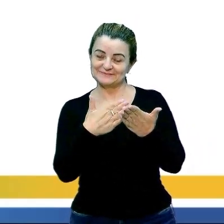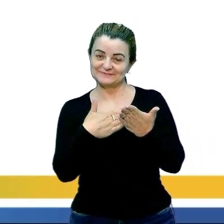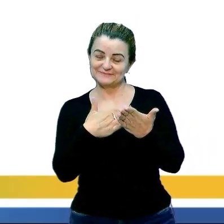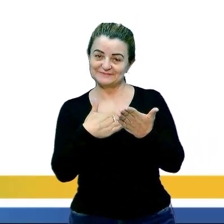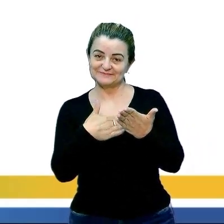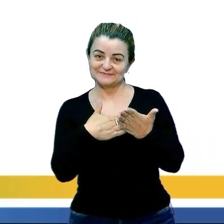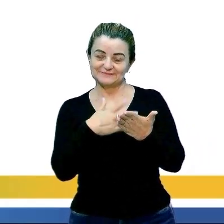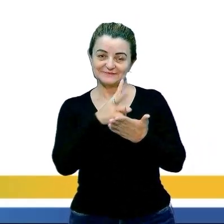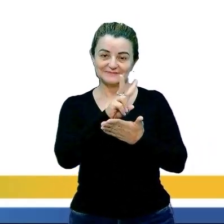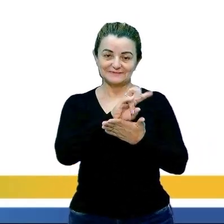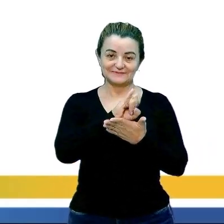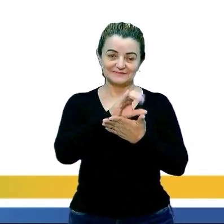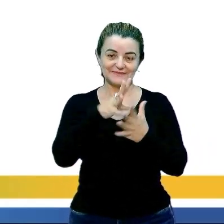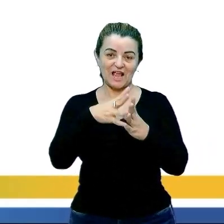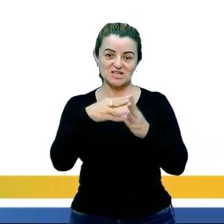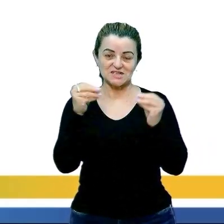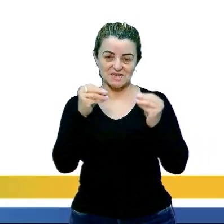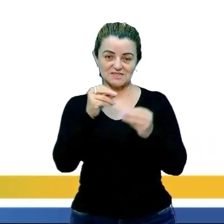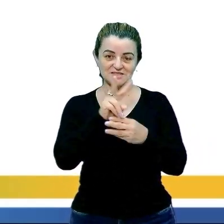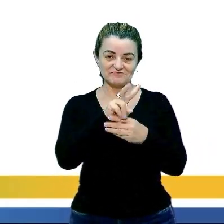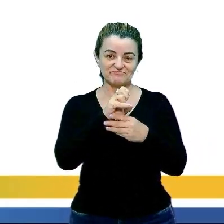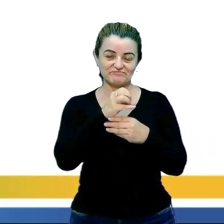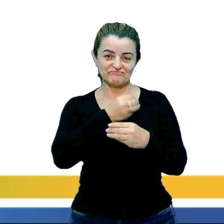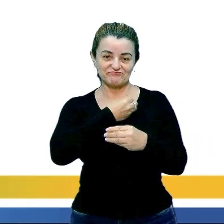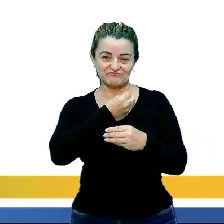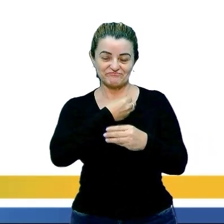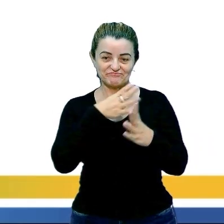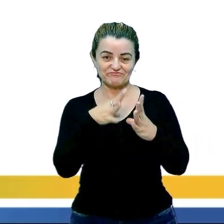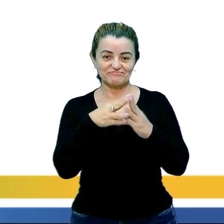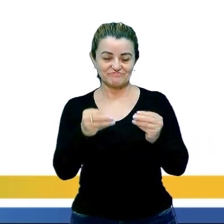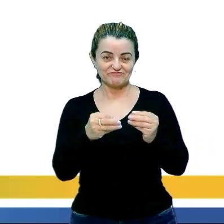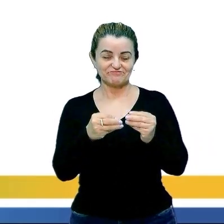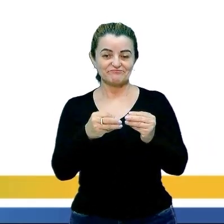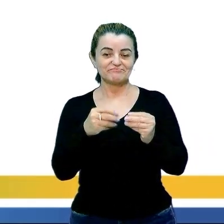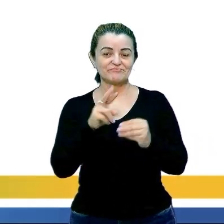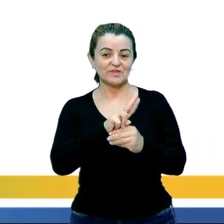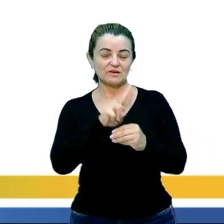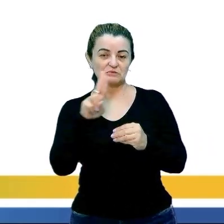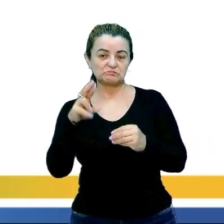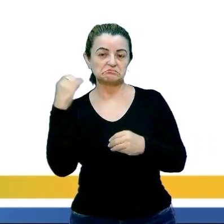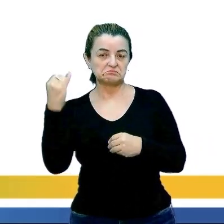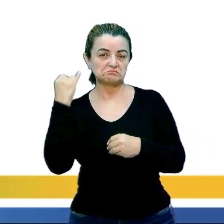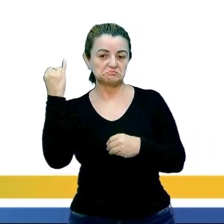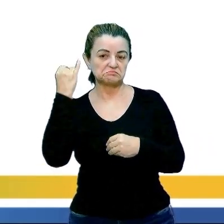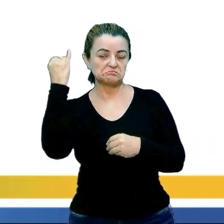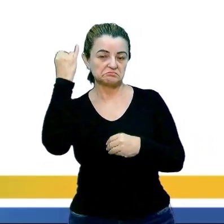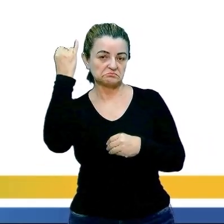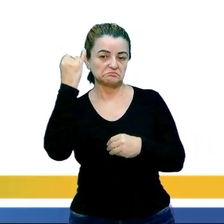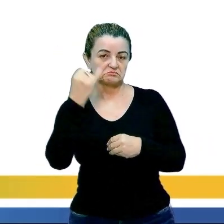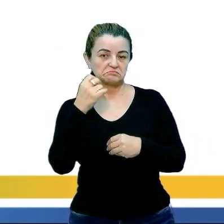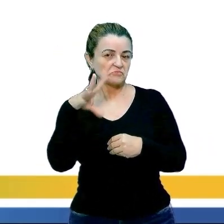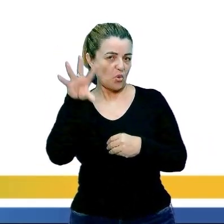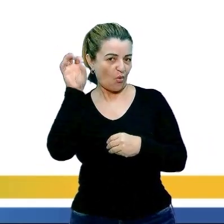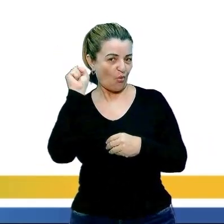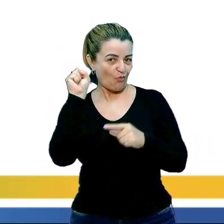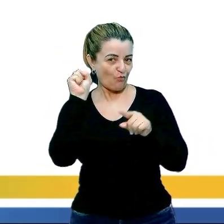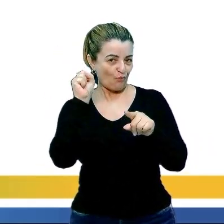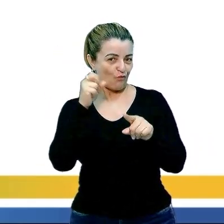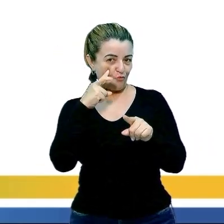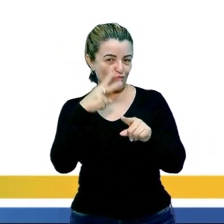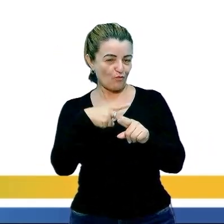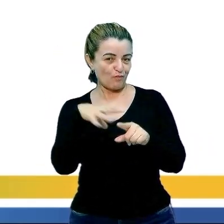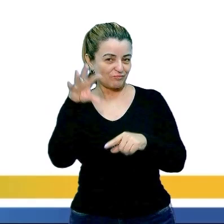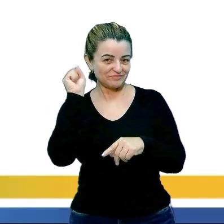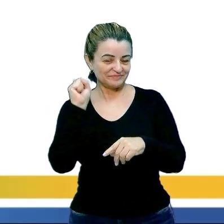Graciliano Ramos. Graciliano Ramos é um nome muito importante nessa produção literária. Quem nunca ouviu falar da